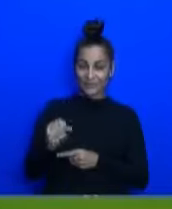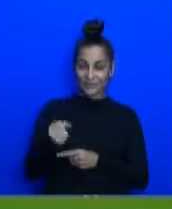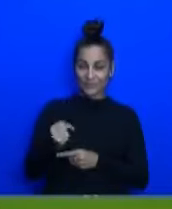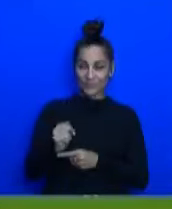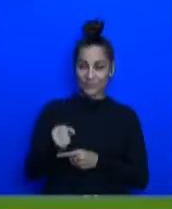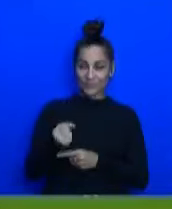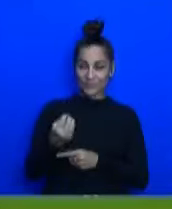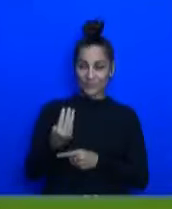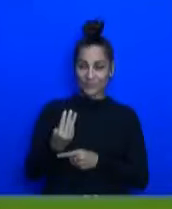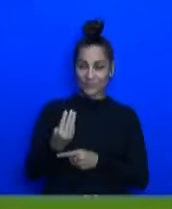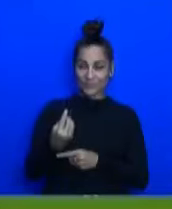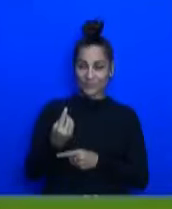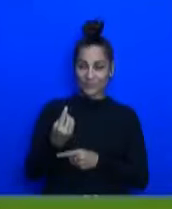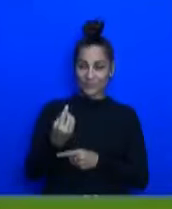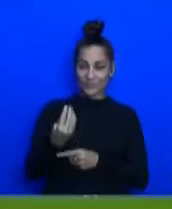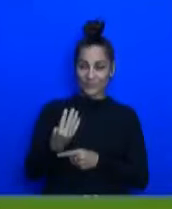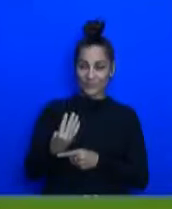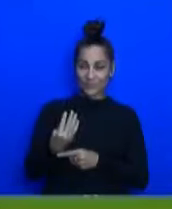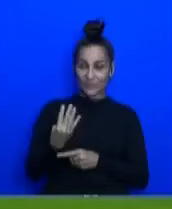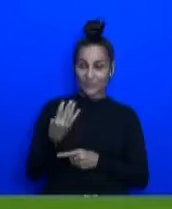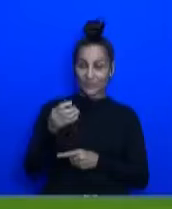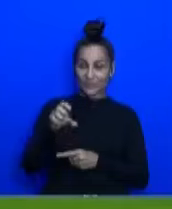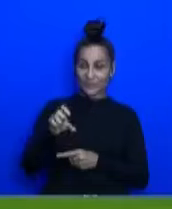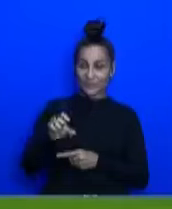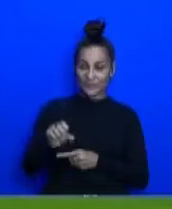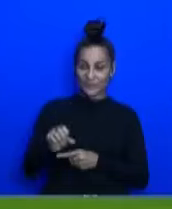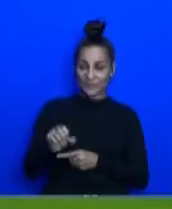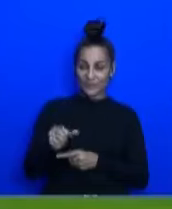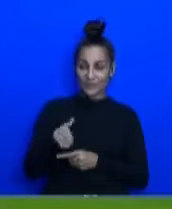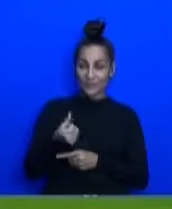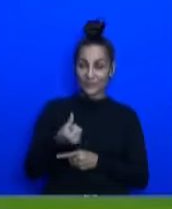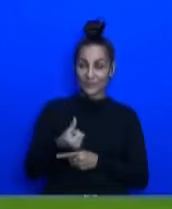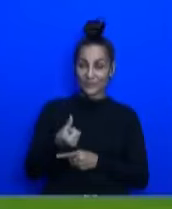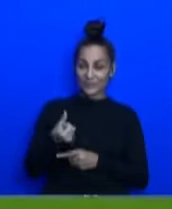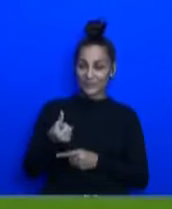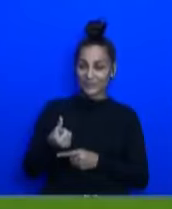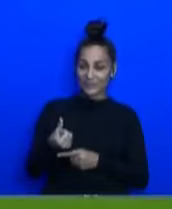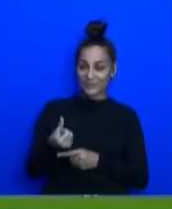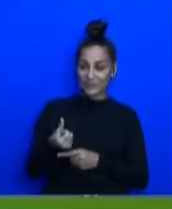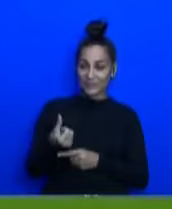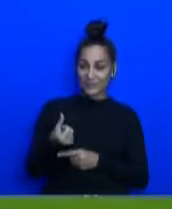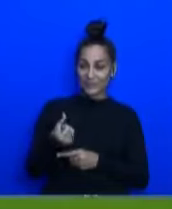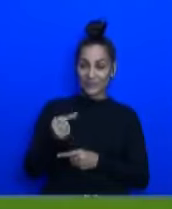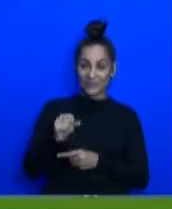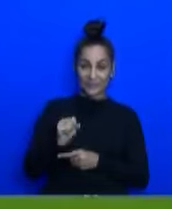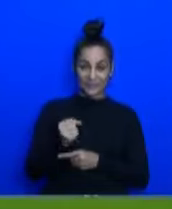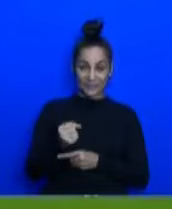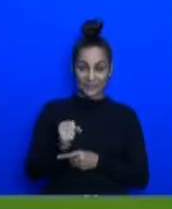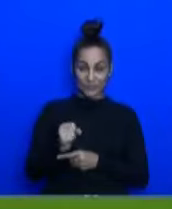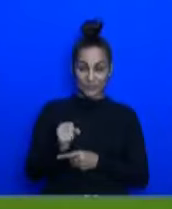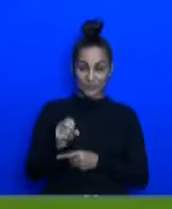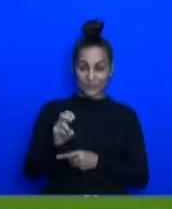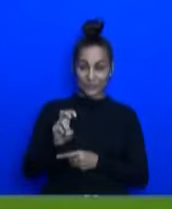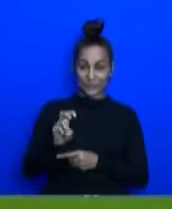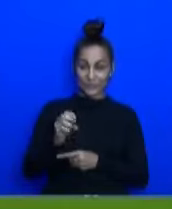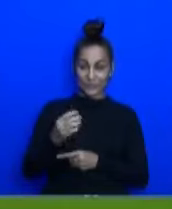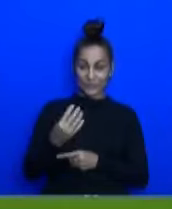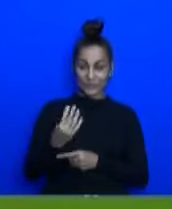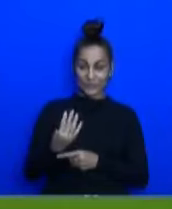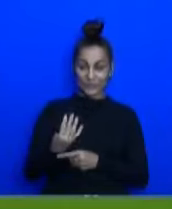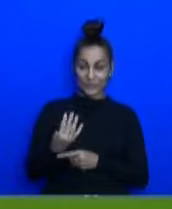92, 83, 14, 49, 66, 68